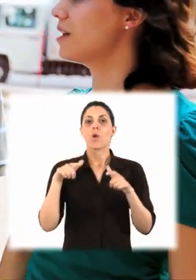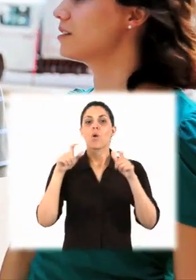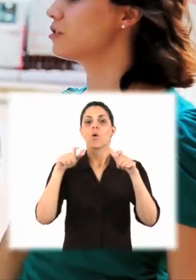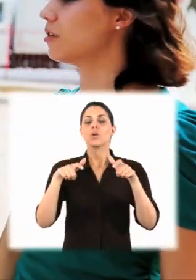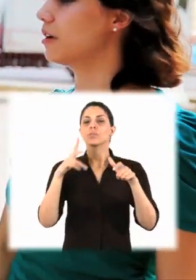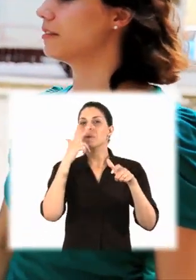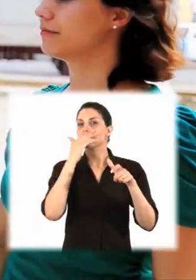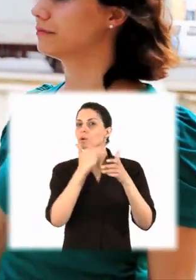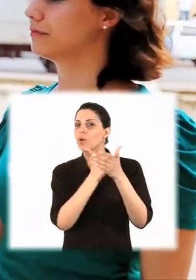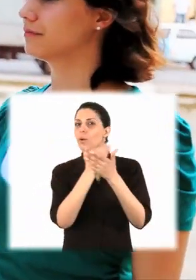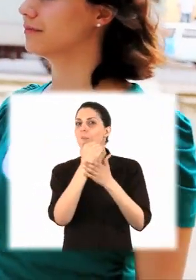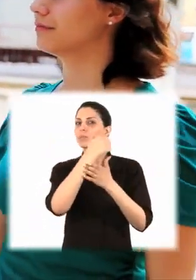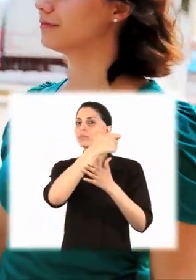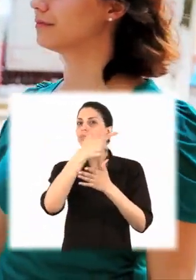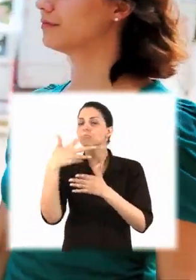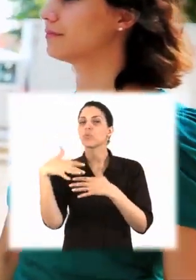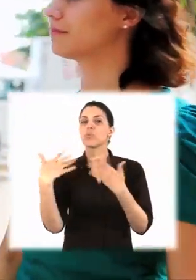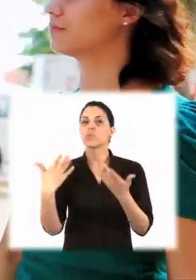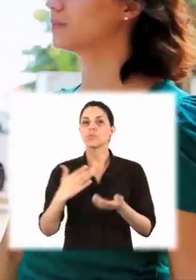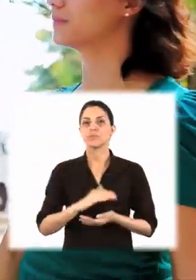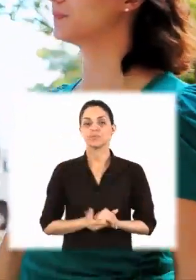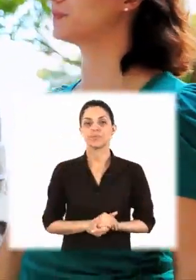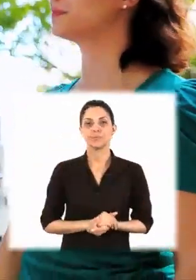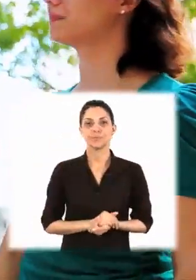acha que começa a história?